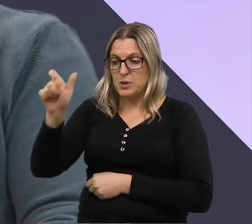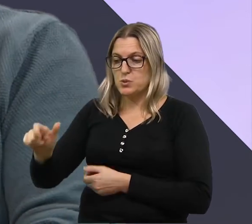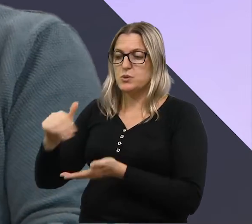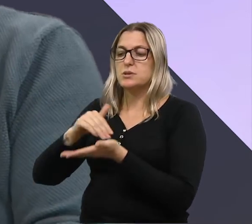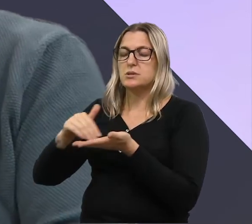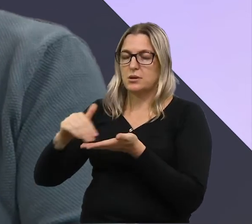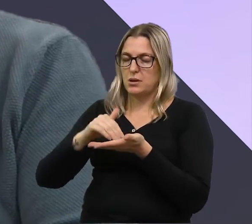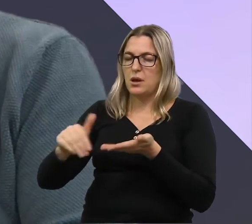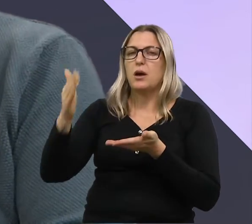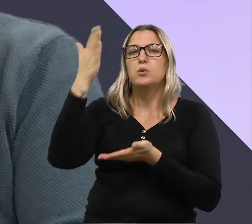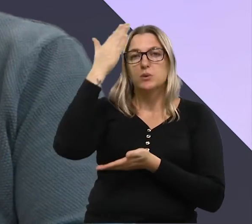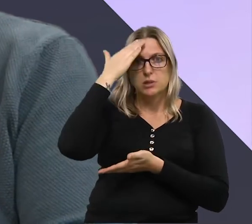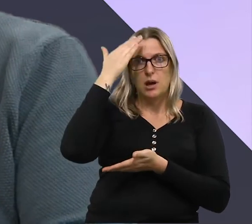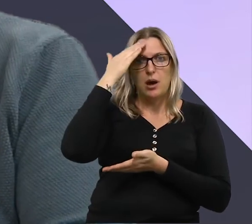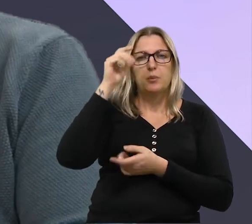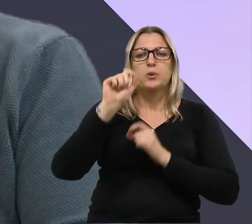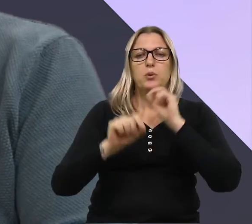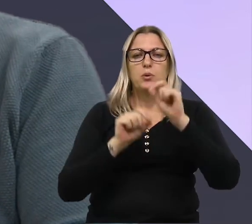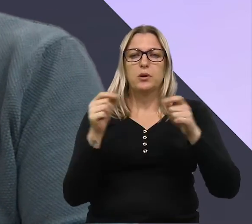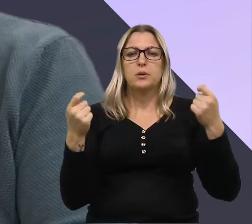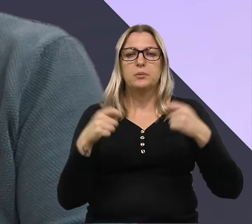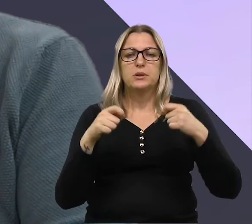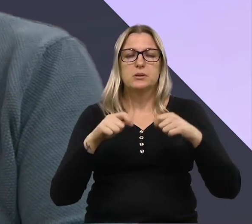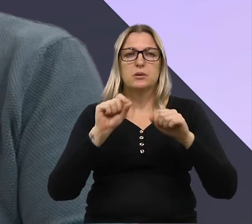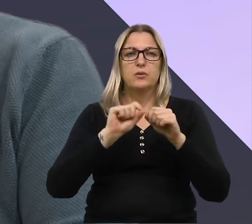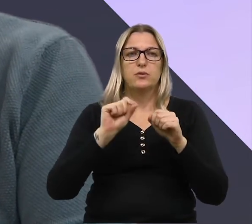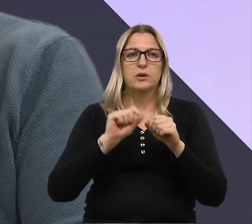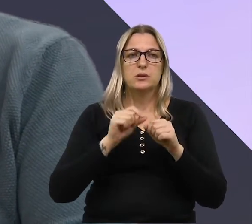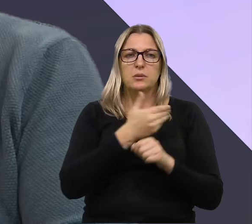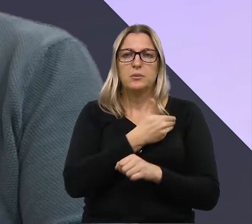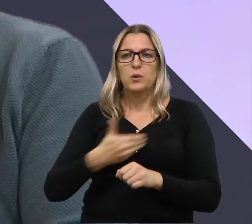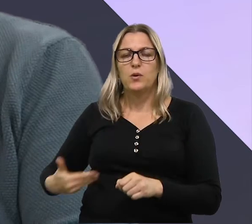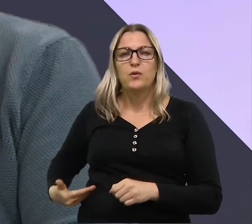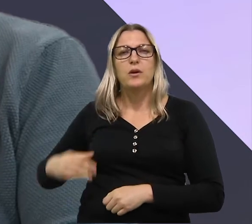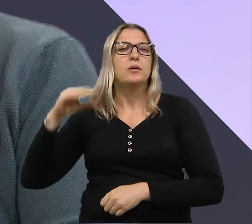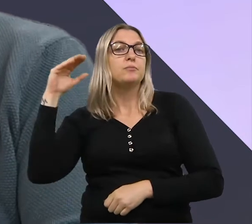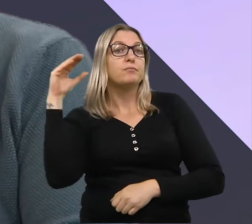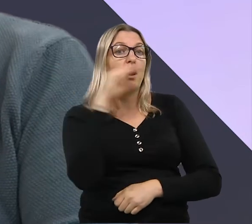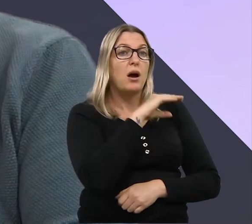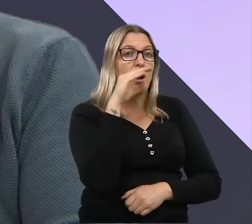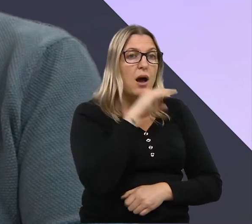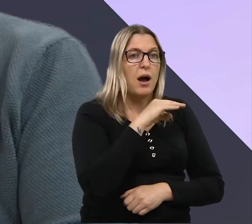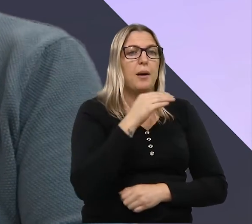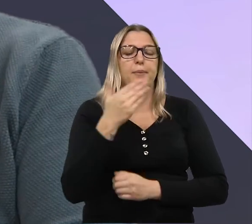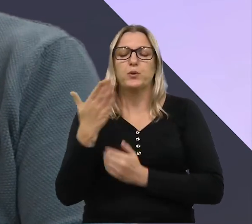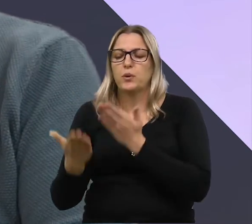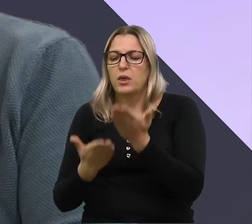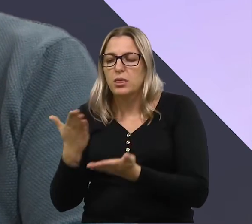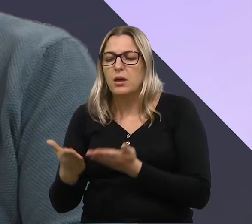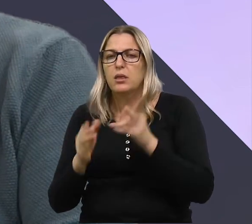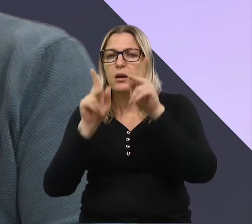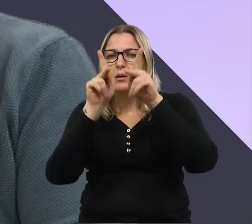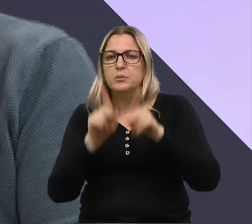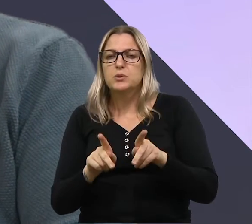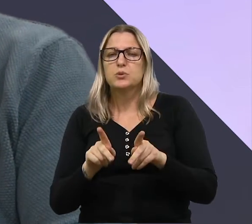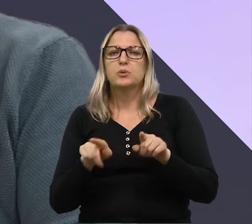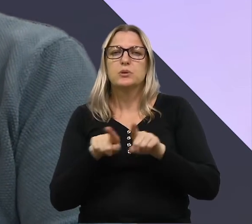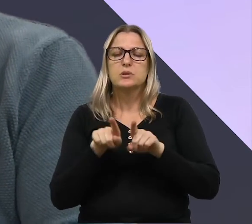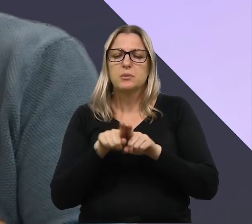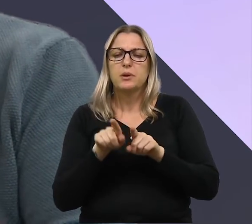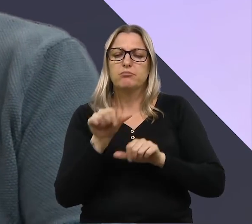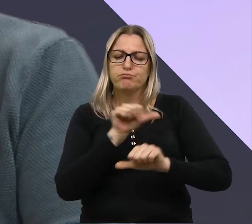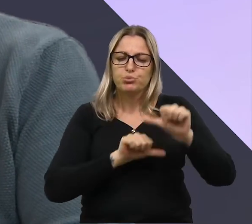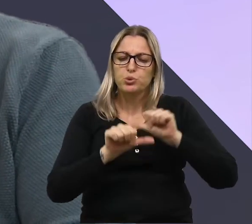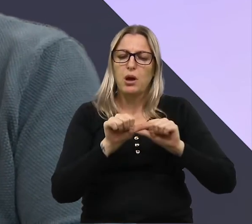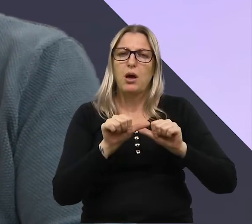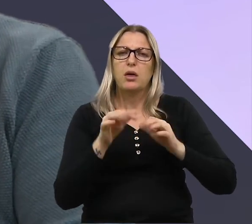para que o governo como um todo Possa possa ser mais ágil mais eficiente possa estar mais perto da modalidade da